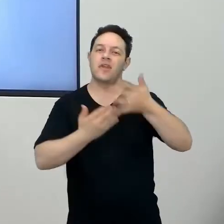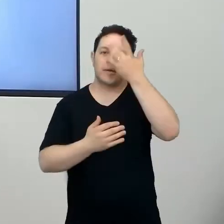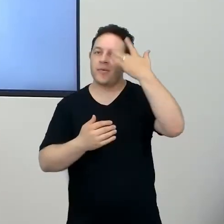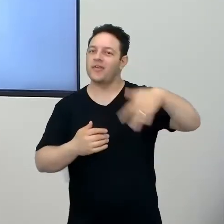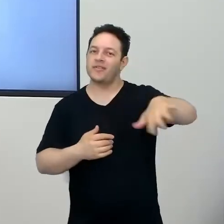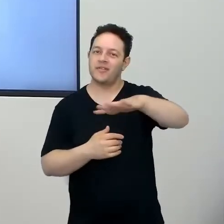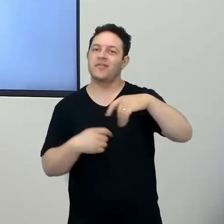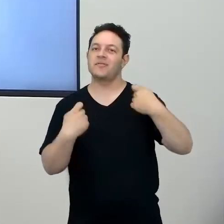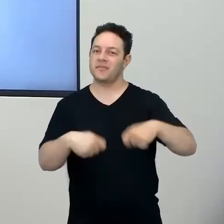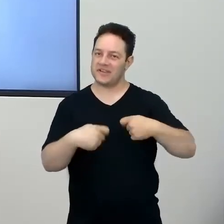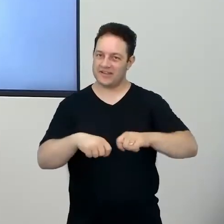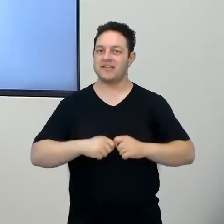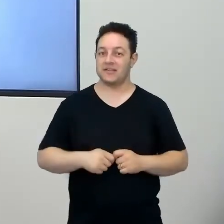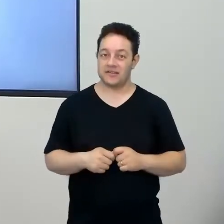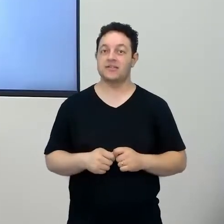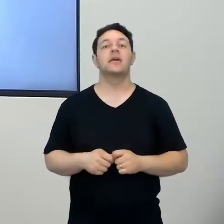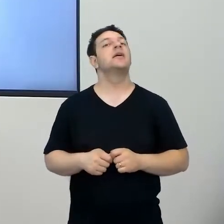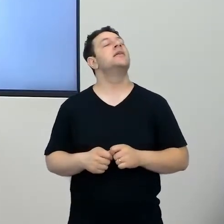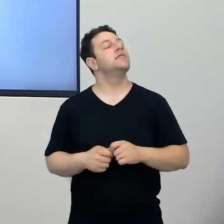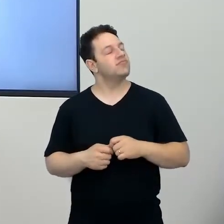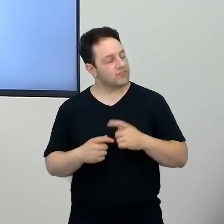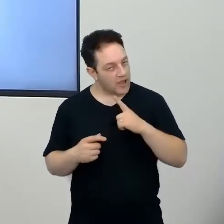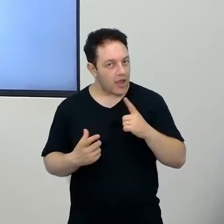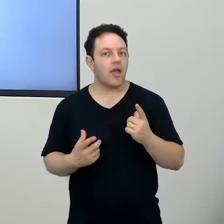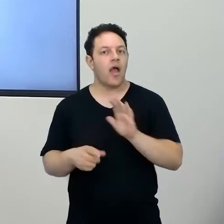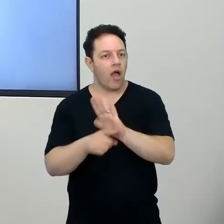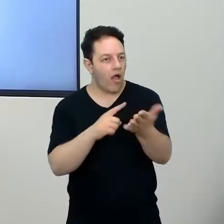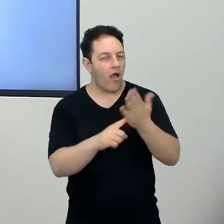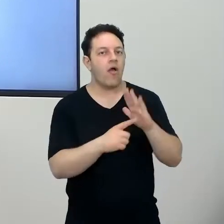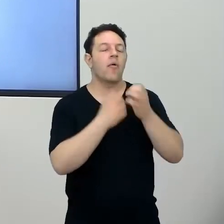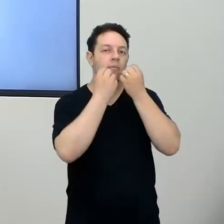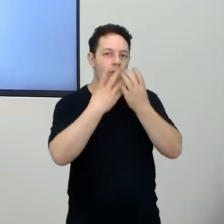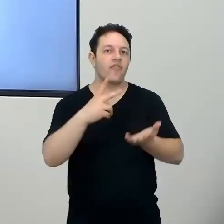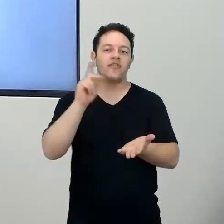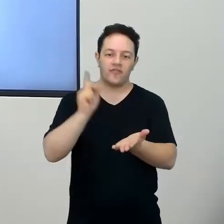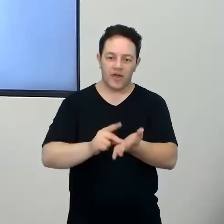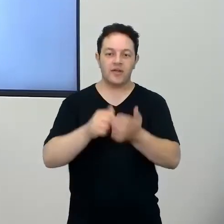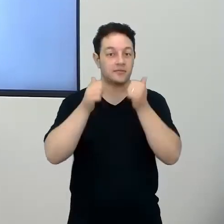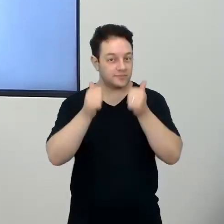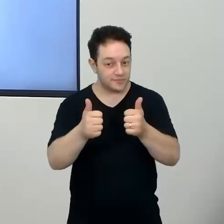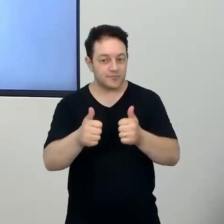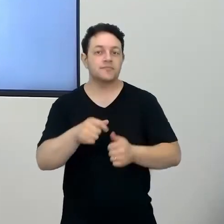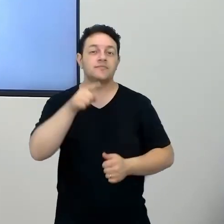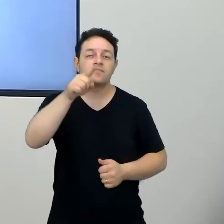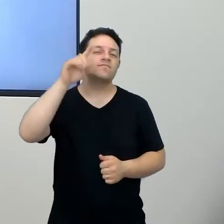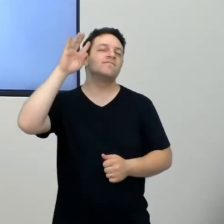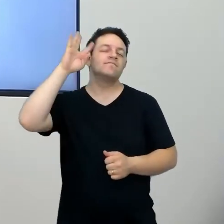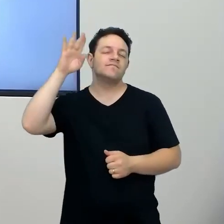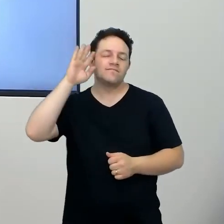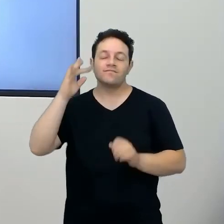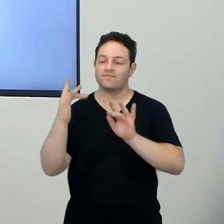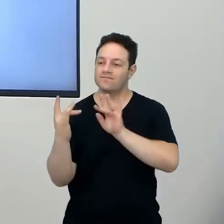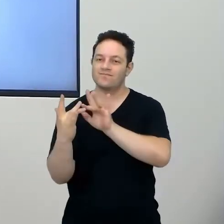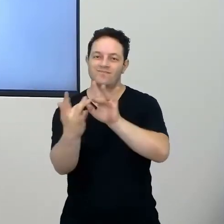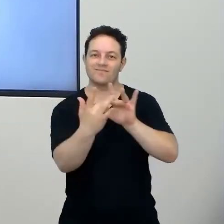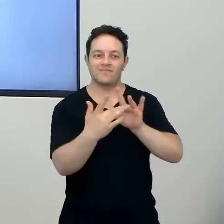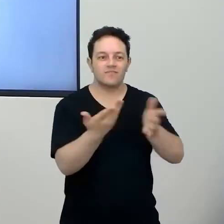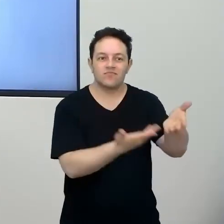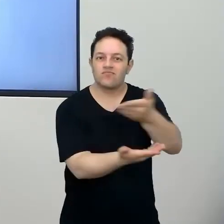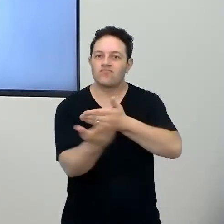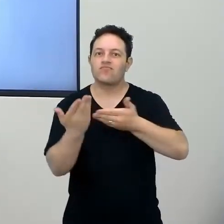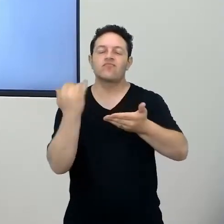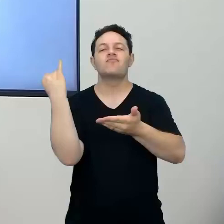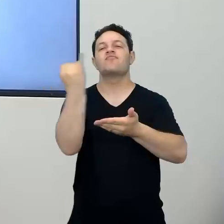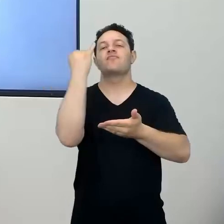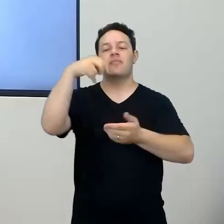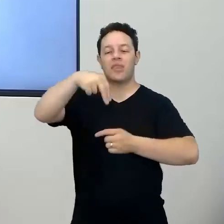tudo isso funciona e funciona muito, muito, muito bem. Tá certo? Então, pense sempre no networking. Esse networking vai